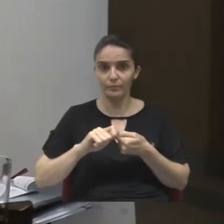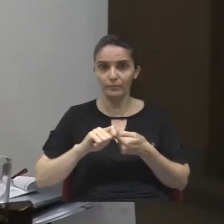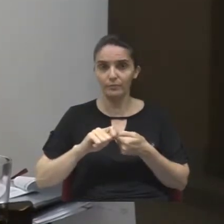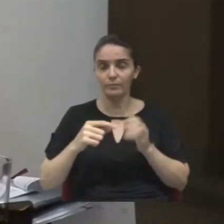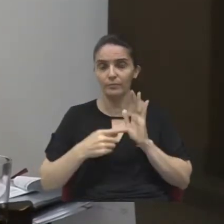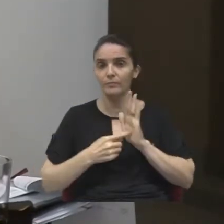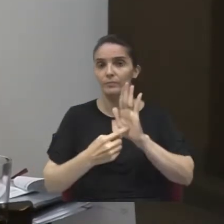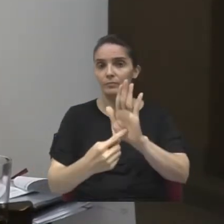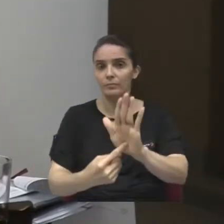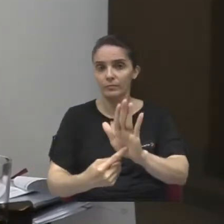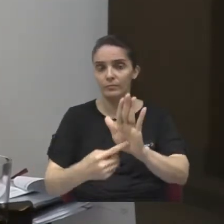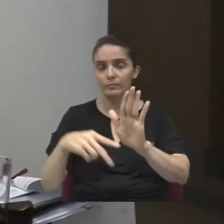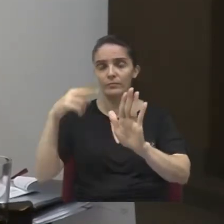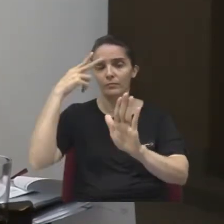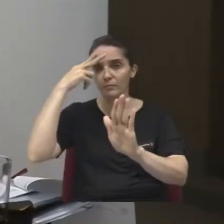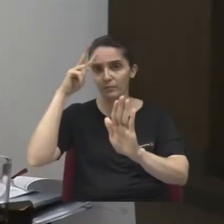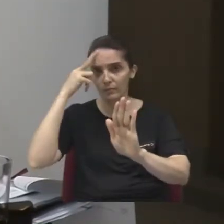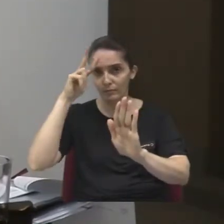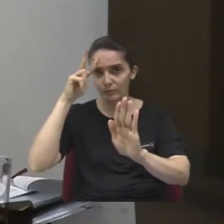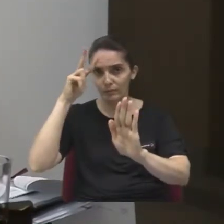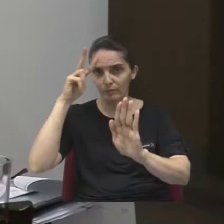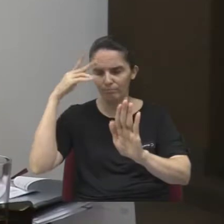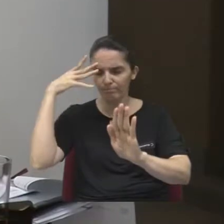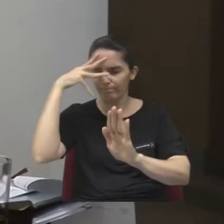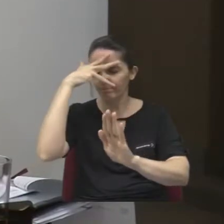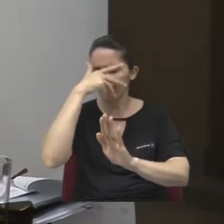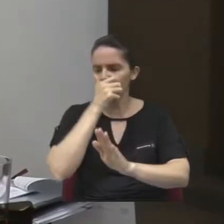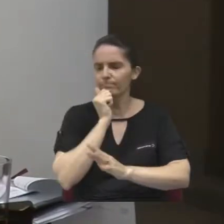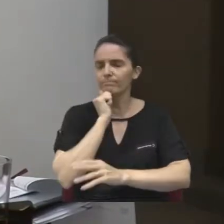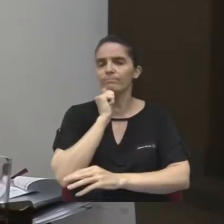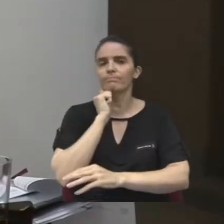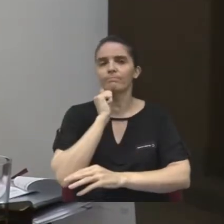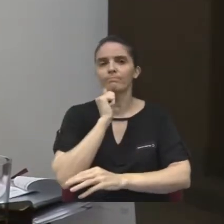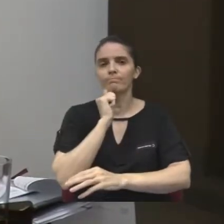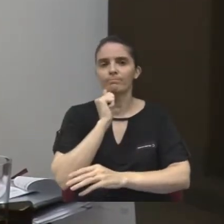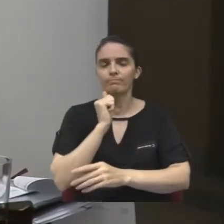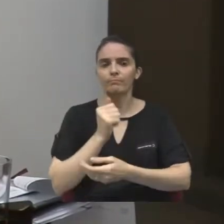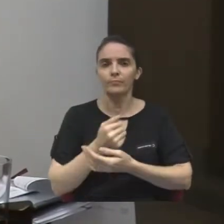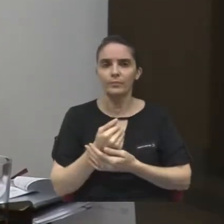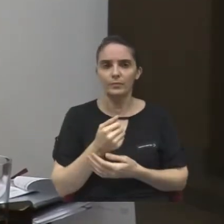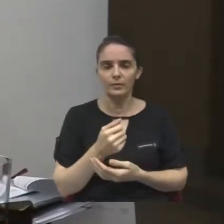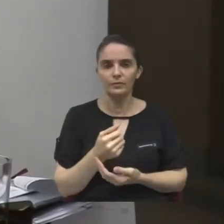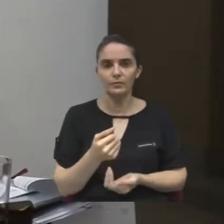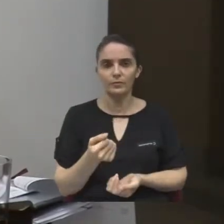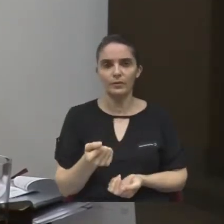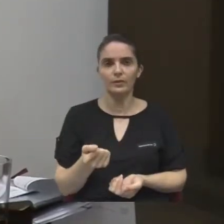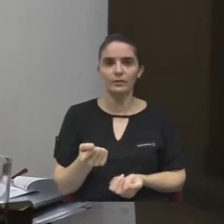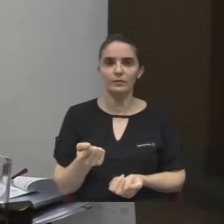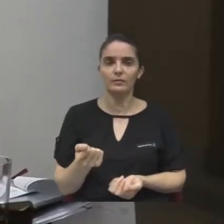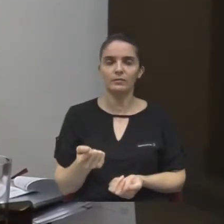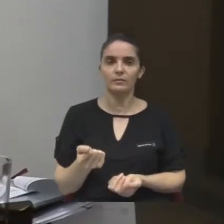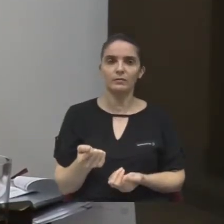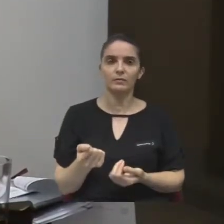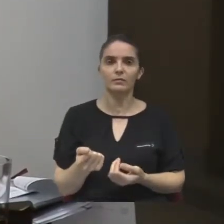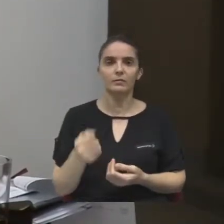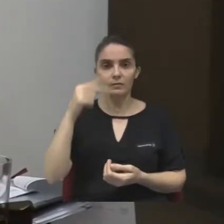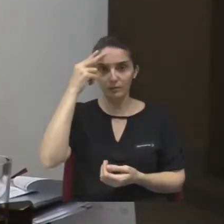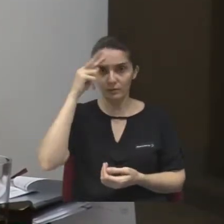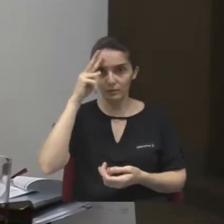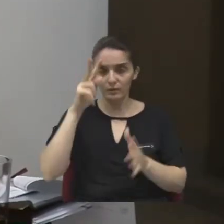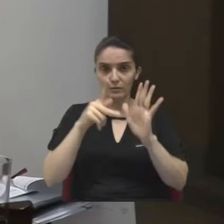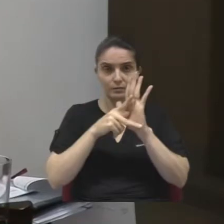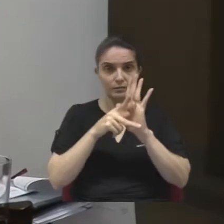levando uma história tão bonita quanto é a de Jesus, aquele